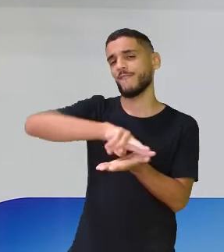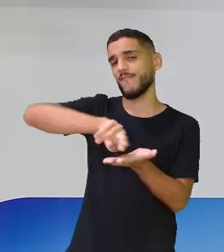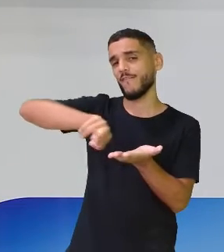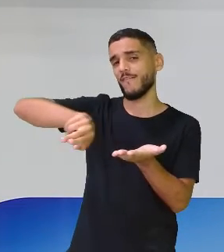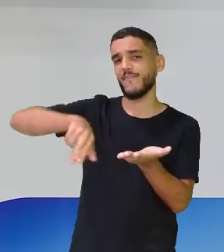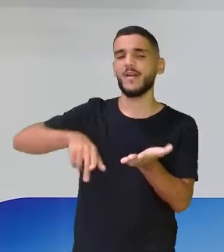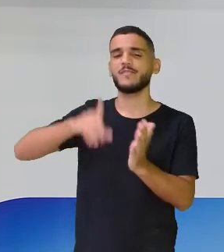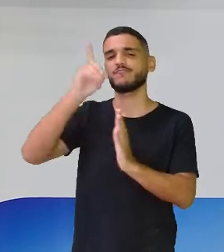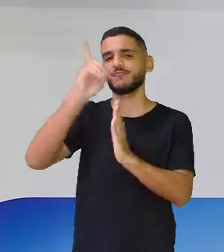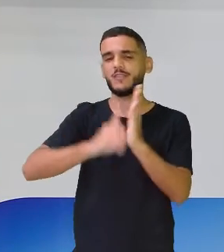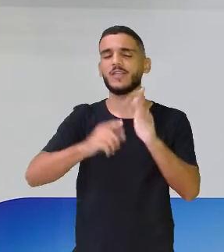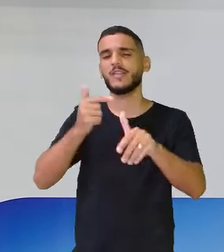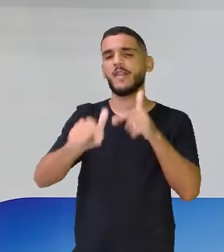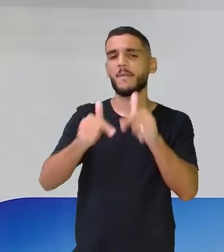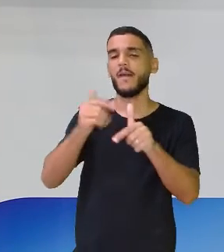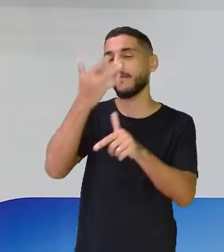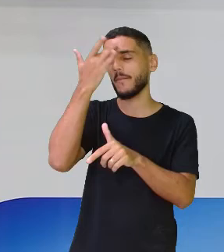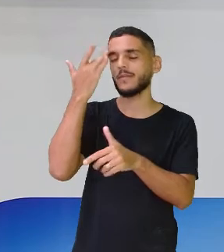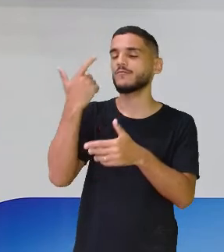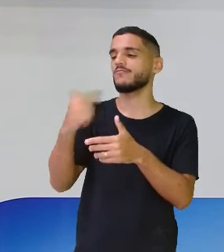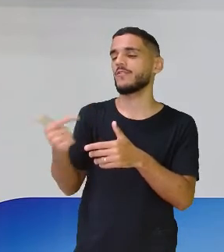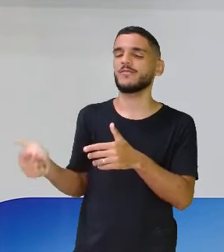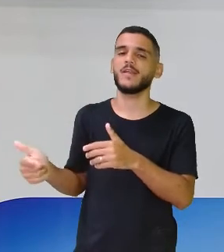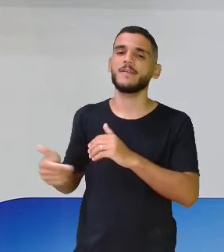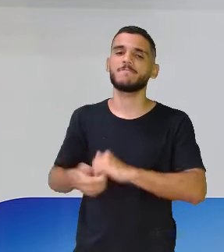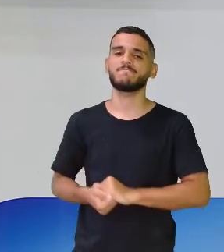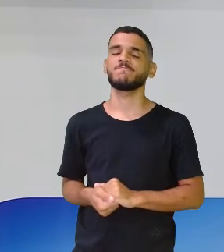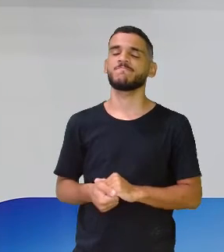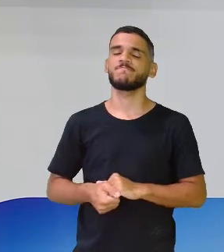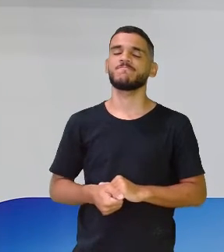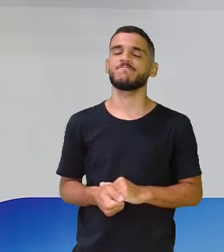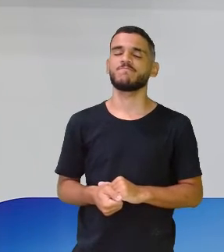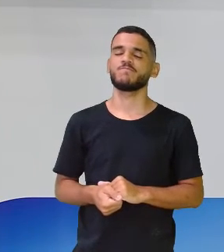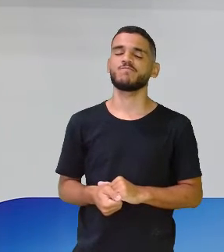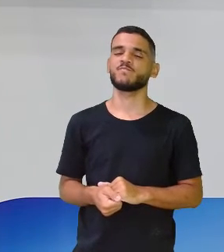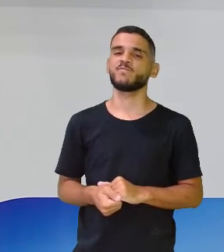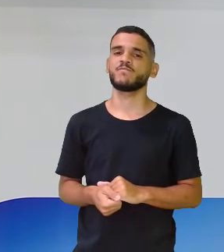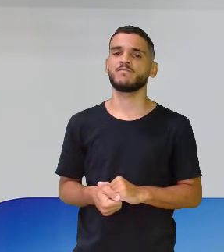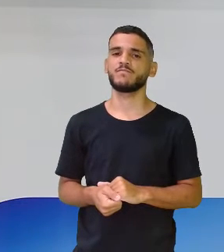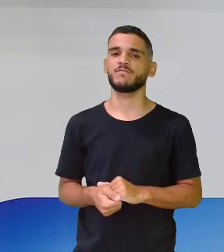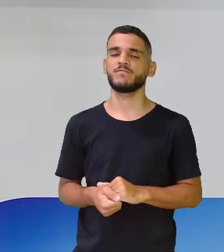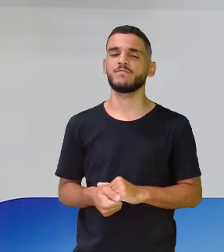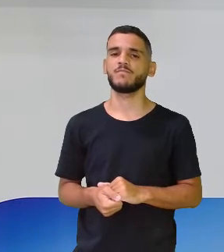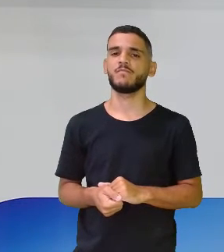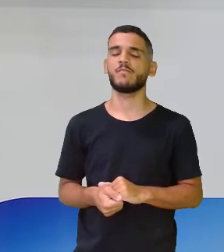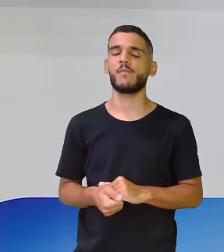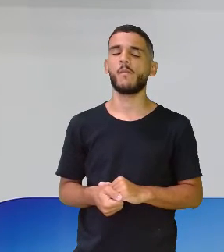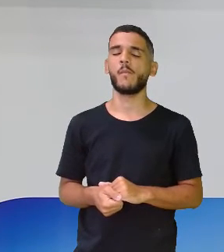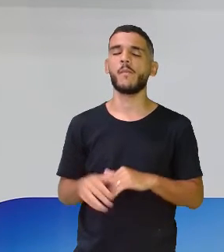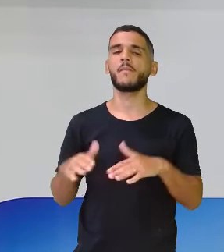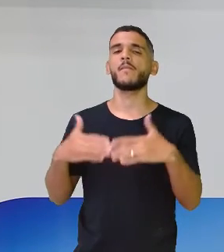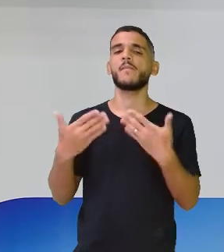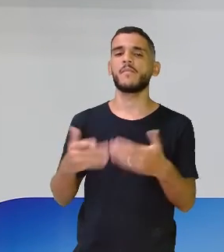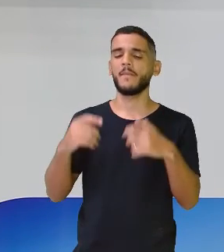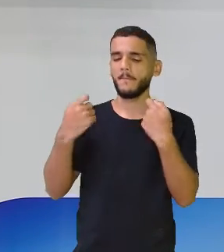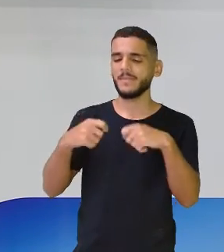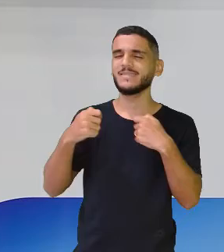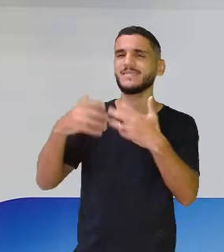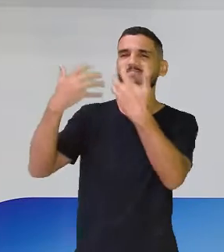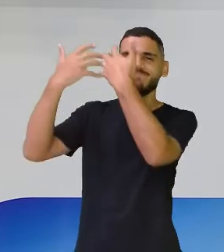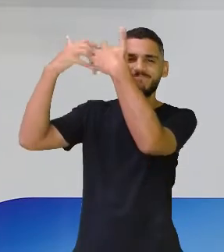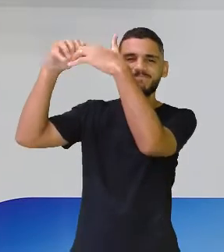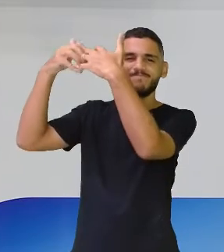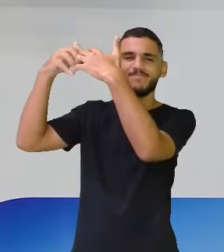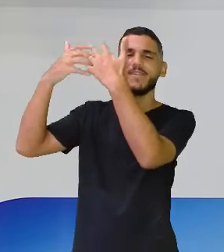essas pessoas não têm. Certo, gente? Então, a gente refletir o que é que leva